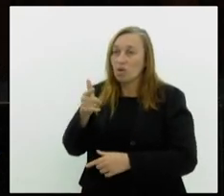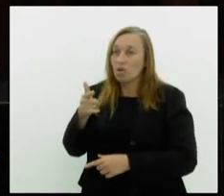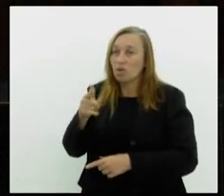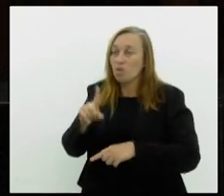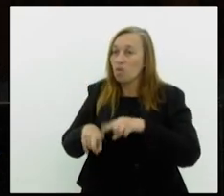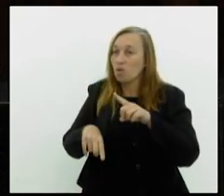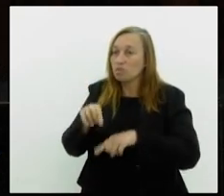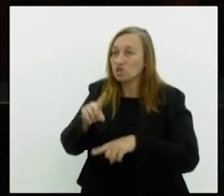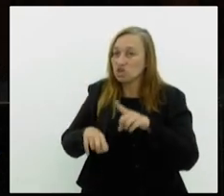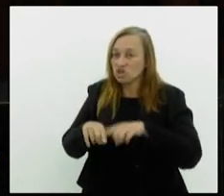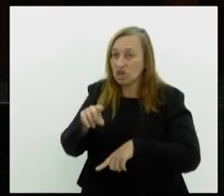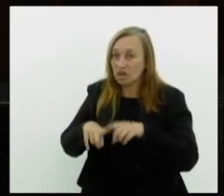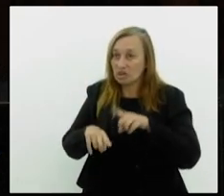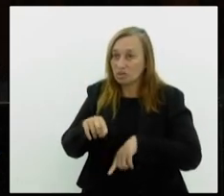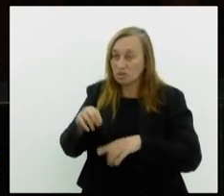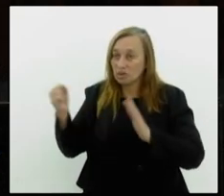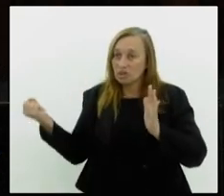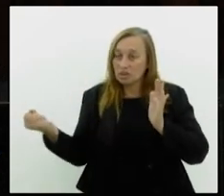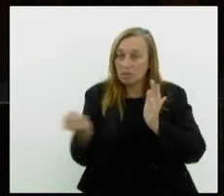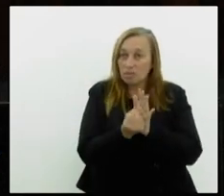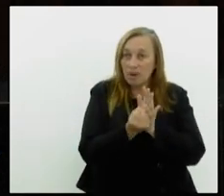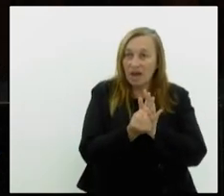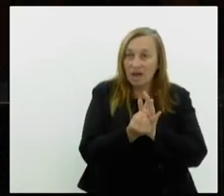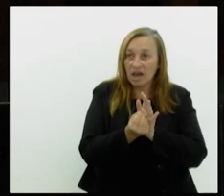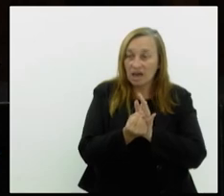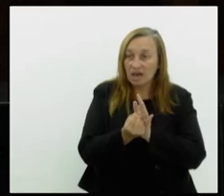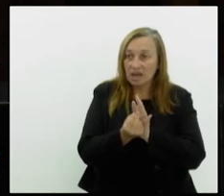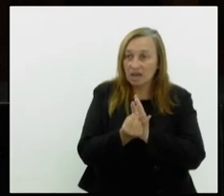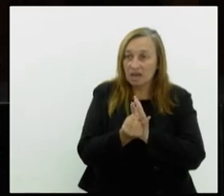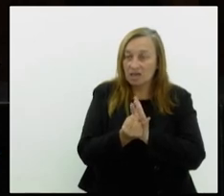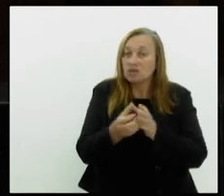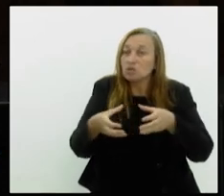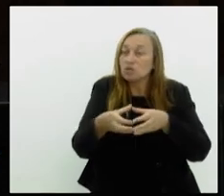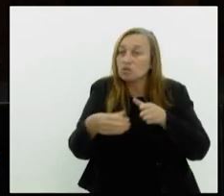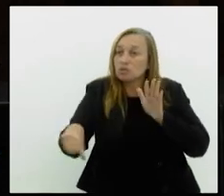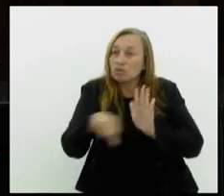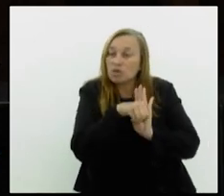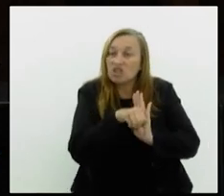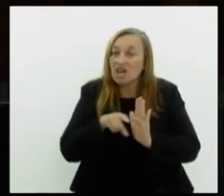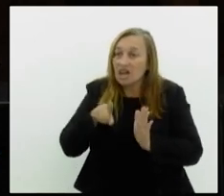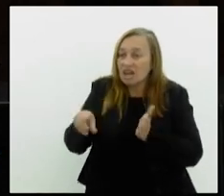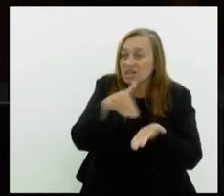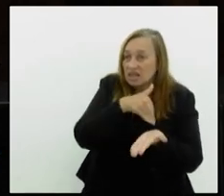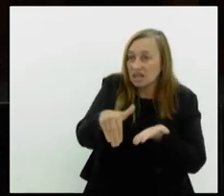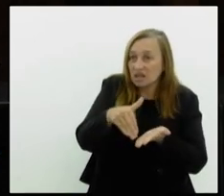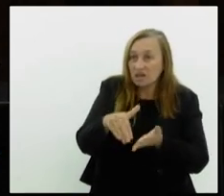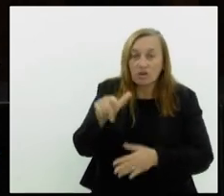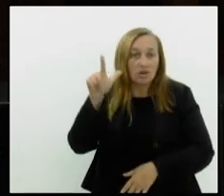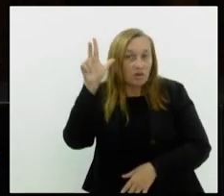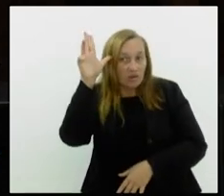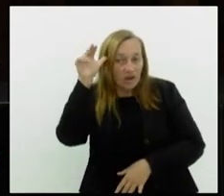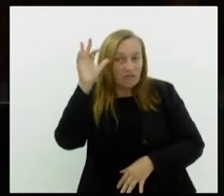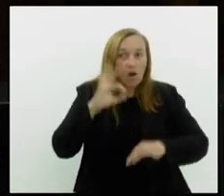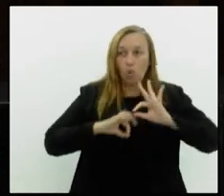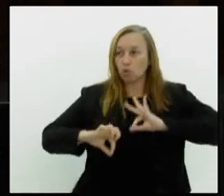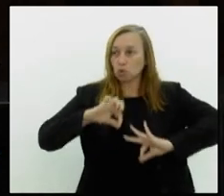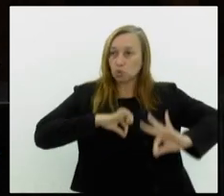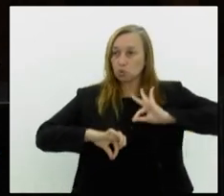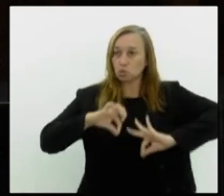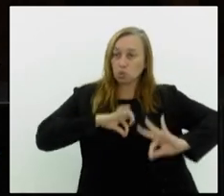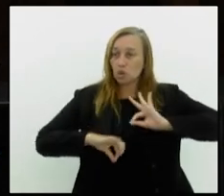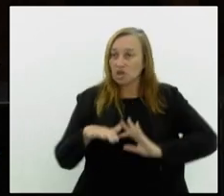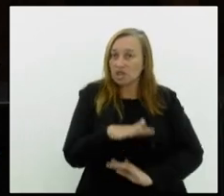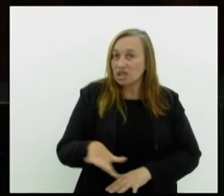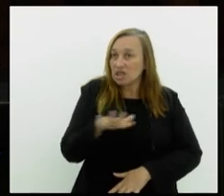alusivo a uma facção criminosa, sorridente. Esse mesmo secretário que permite o cavalo taradão, que permite que